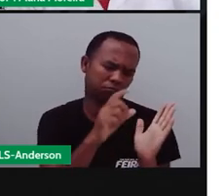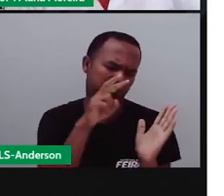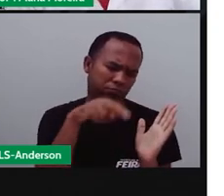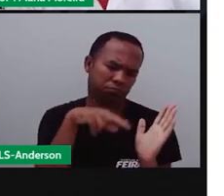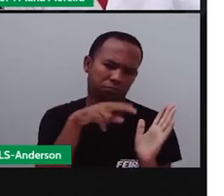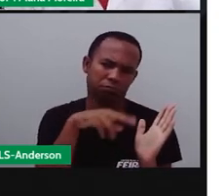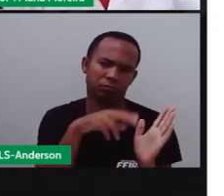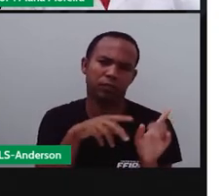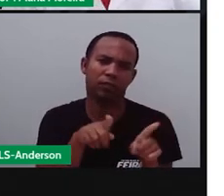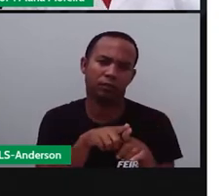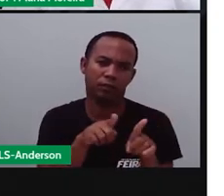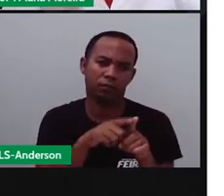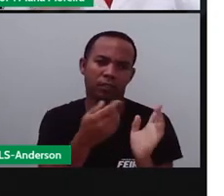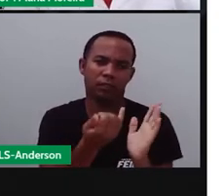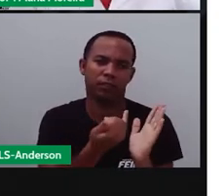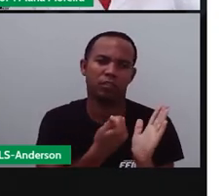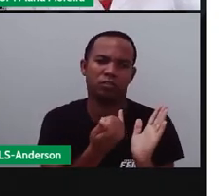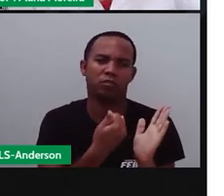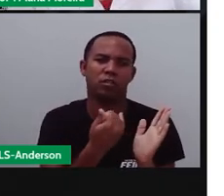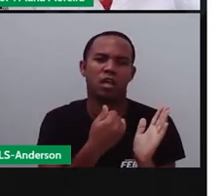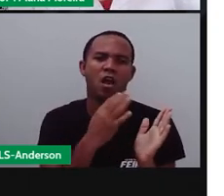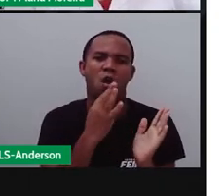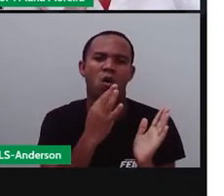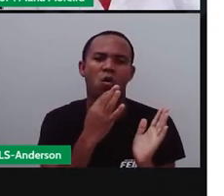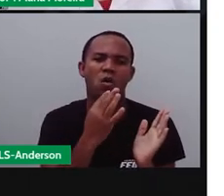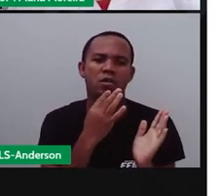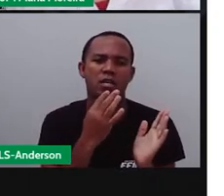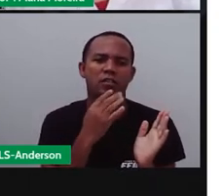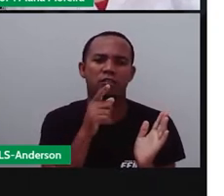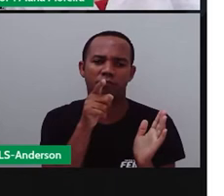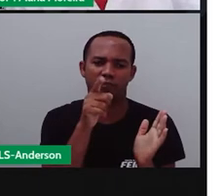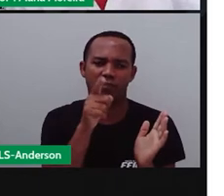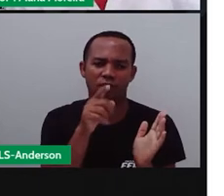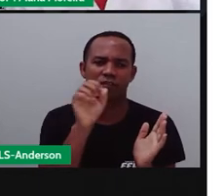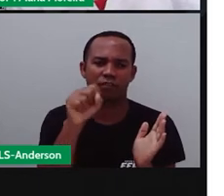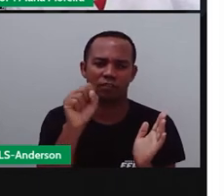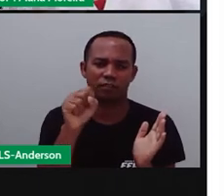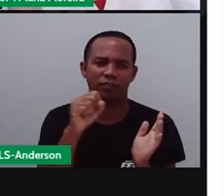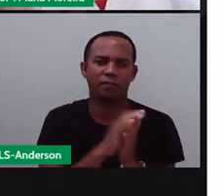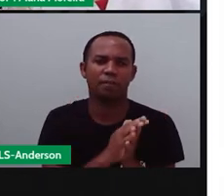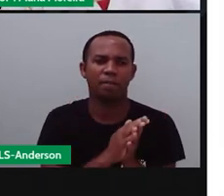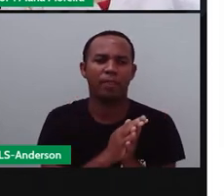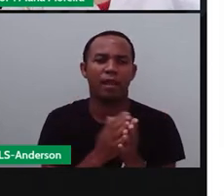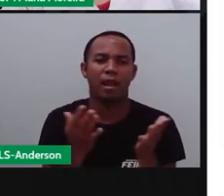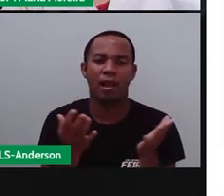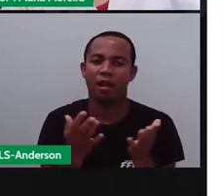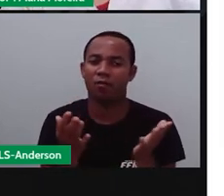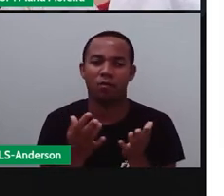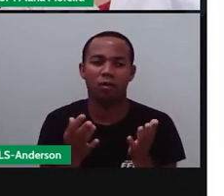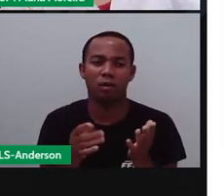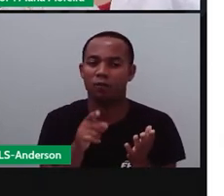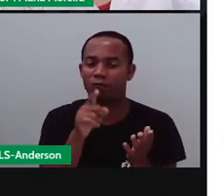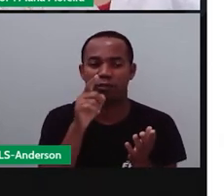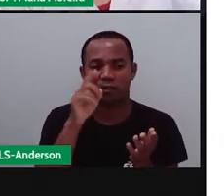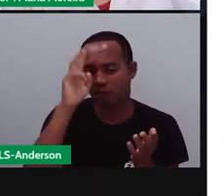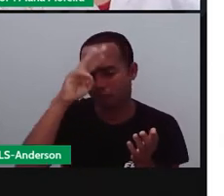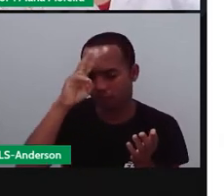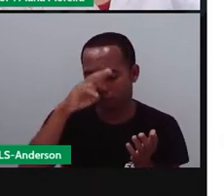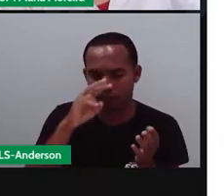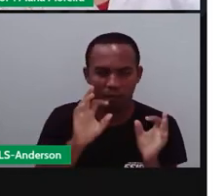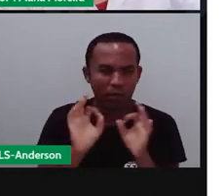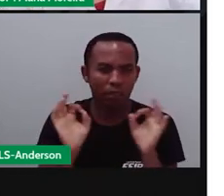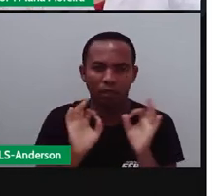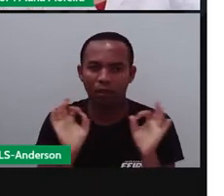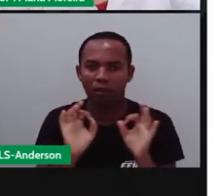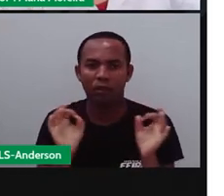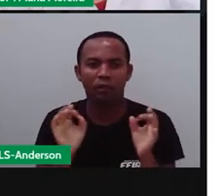só. Então, vocês conhecem esses textos, né? Eu aposto que sim. Mesmo que agora vocês não estejam aí lembrando